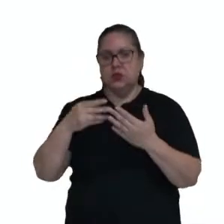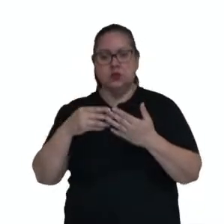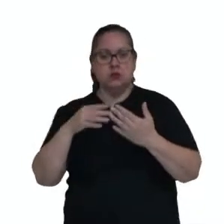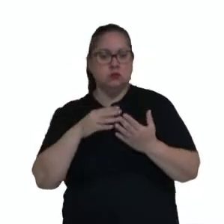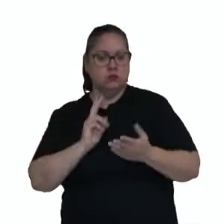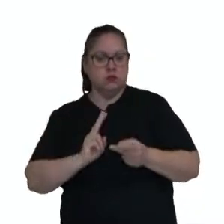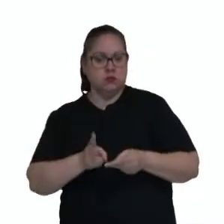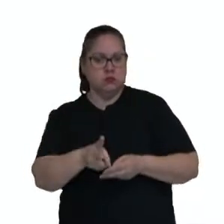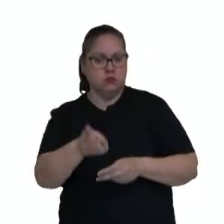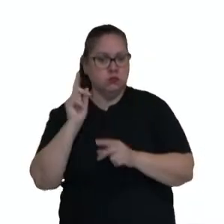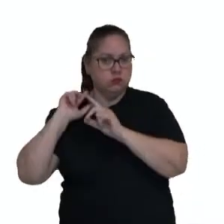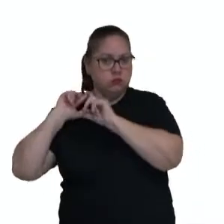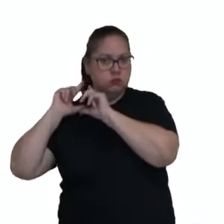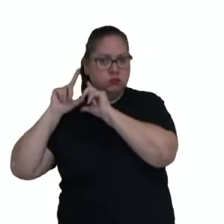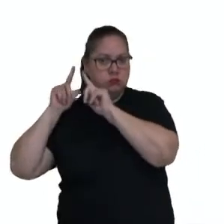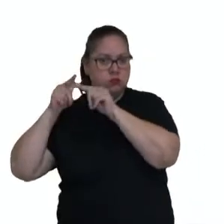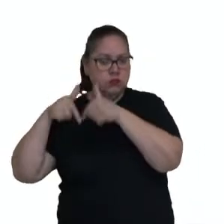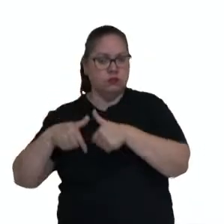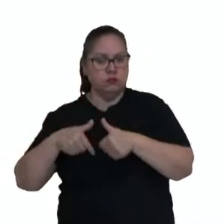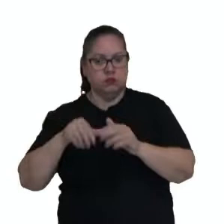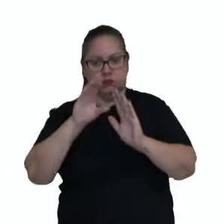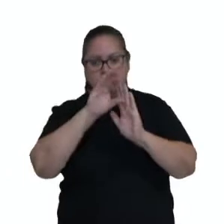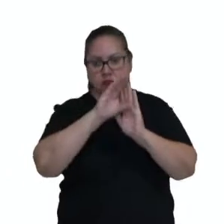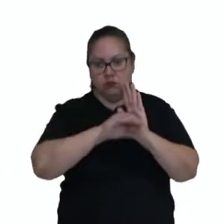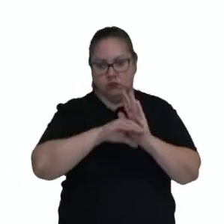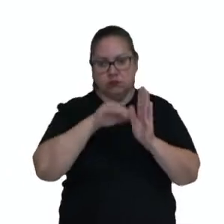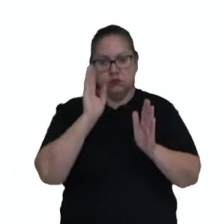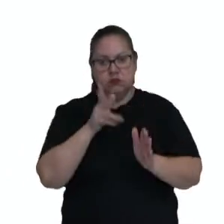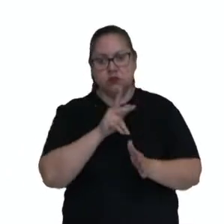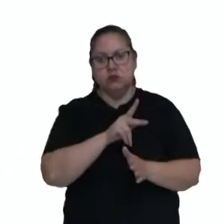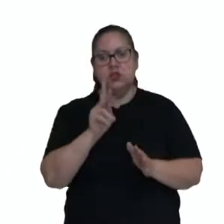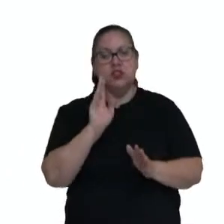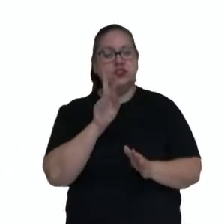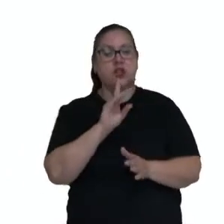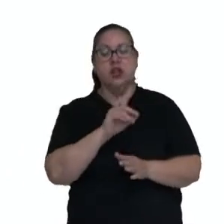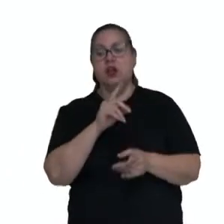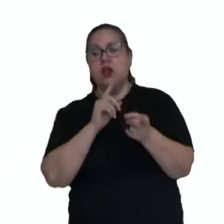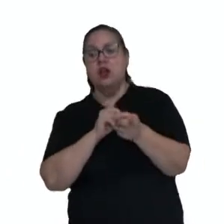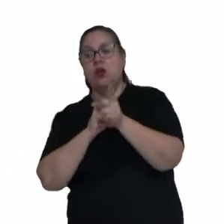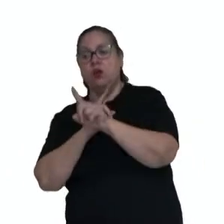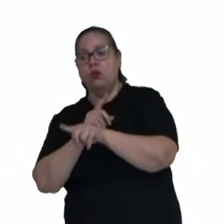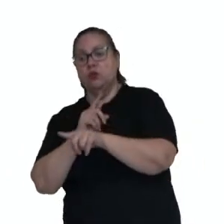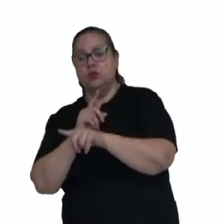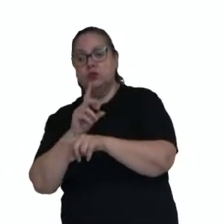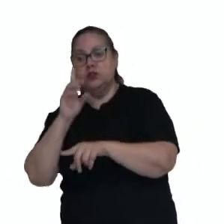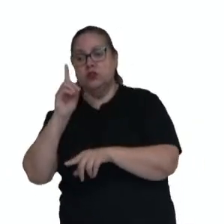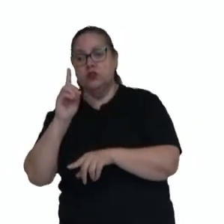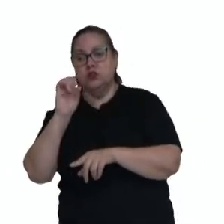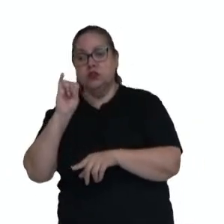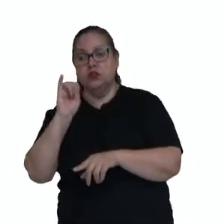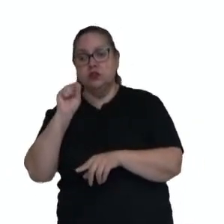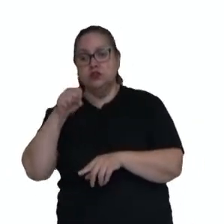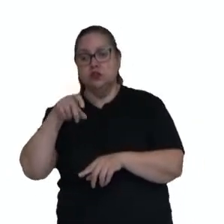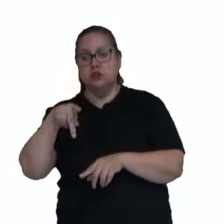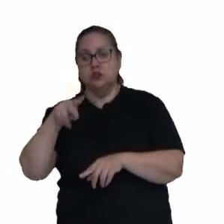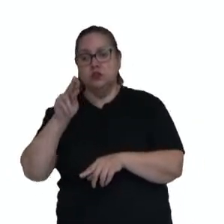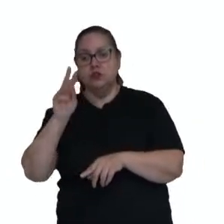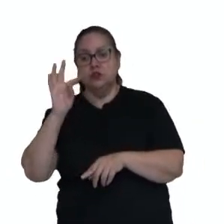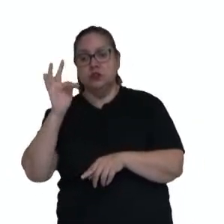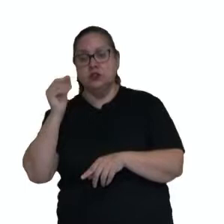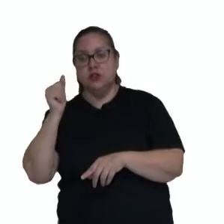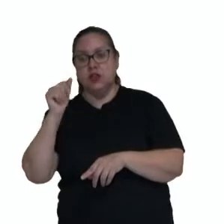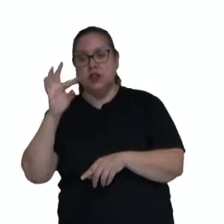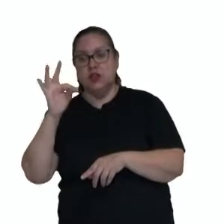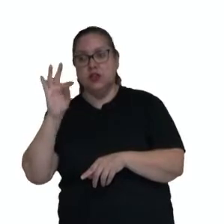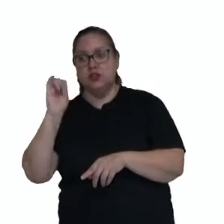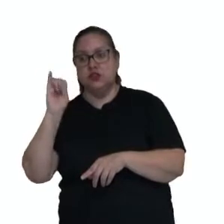tradicional onde o professor está ali ensinando os conceitos. Já a disputatio é uma discussão entre o mestre e o discípulo, na